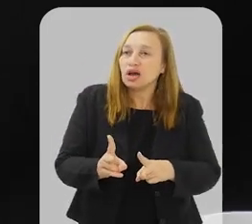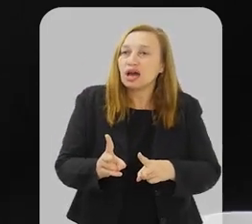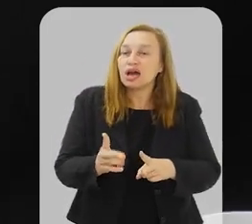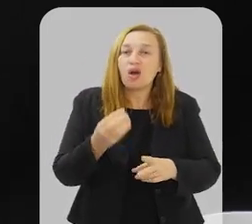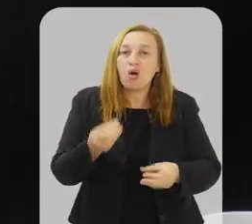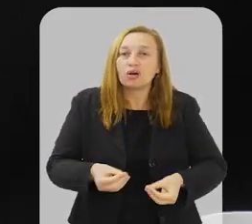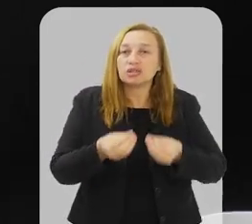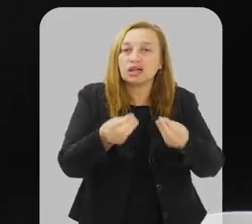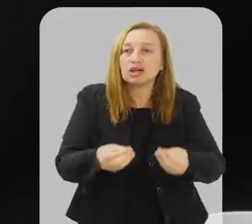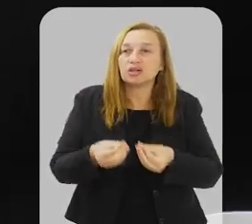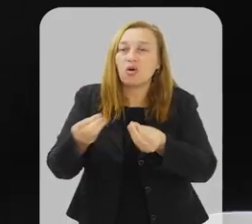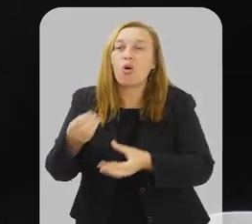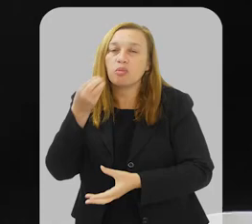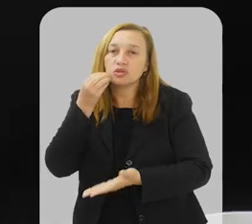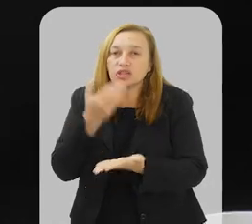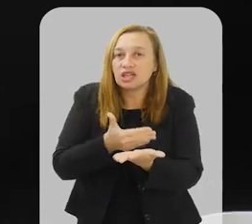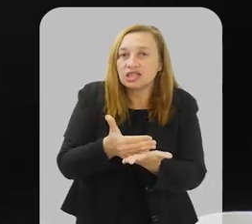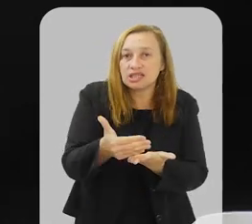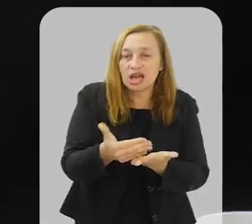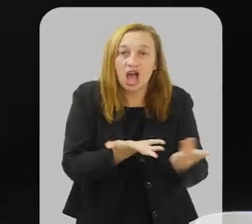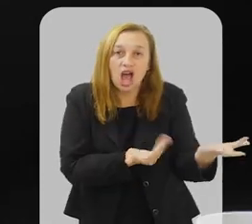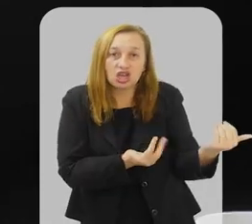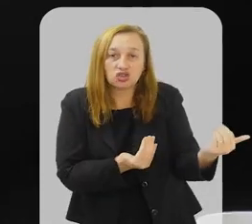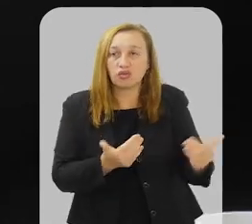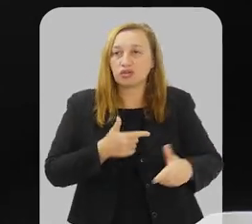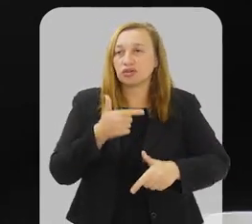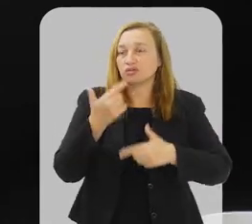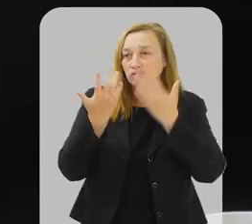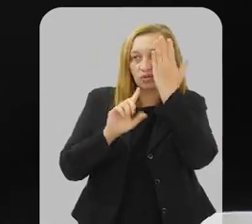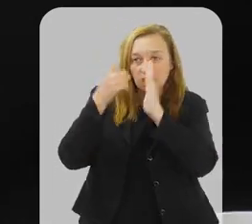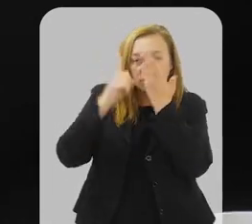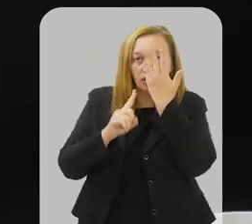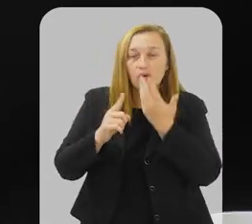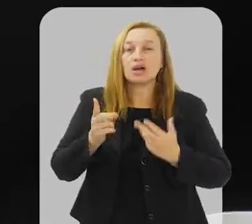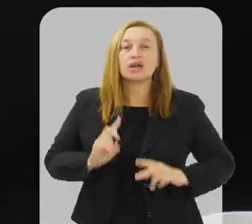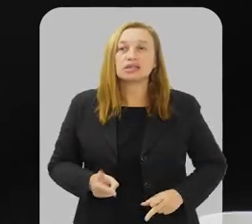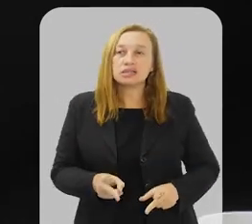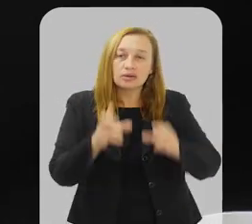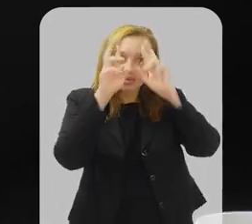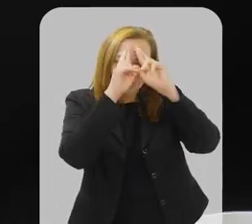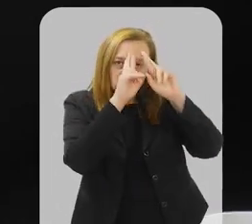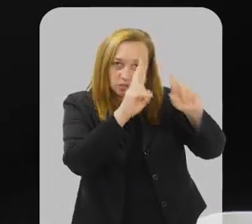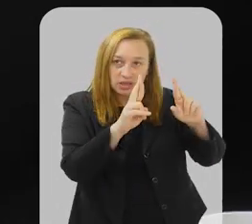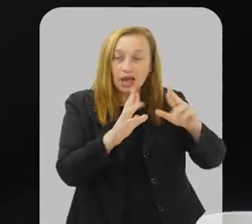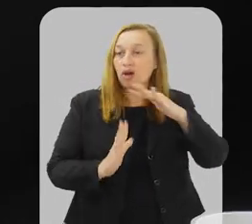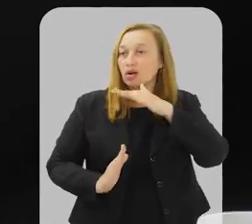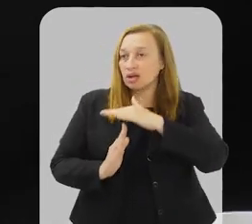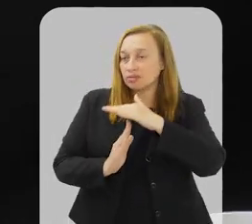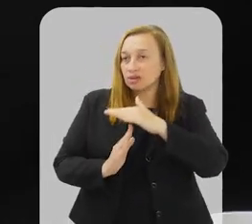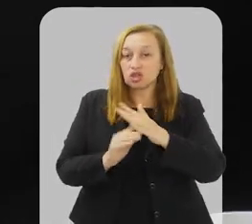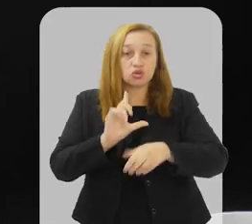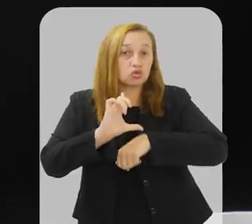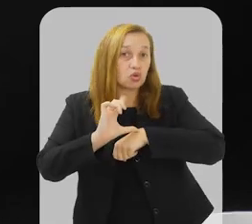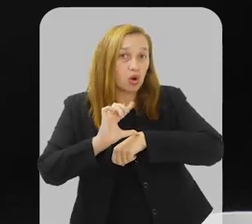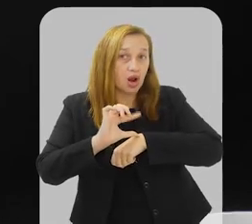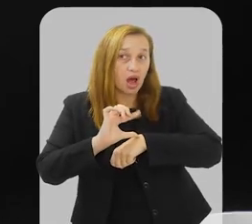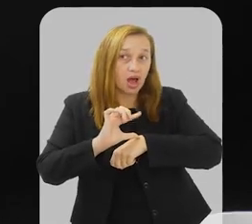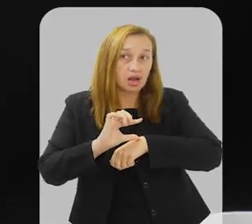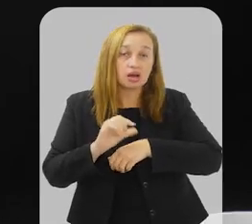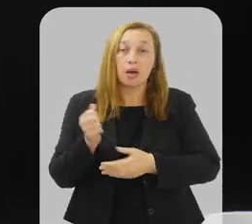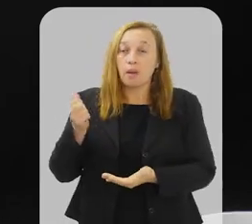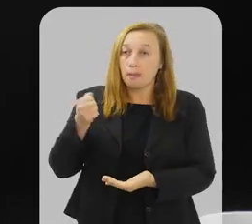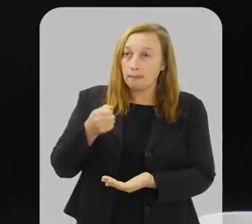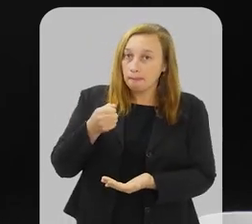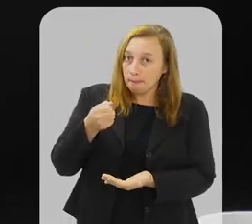oportunizando as jovens a possibilidade de iniciar no carnaval eu sei que sou uma pessoa que sabe respeitar os limites respeita os